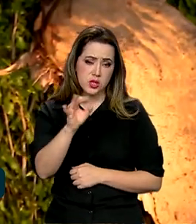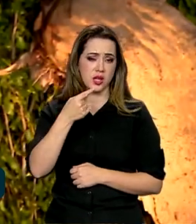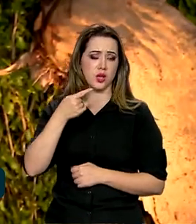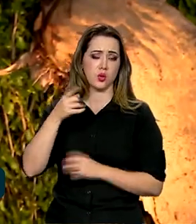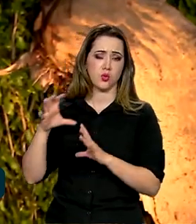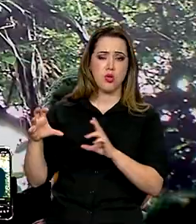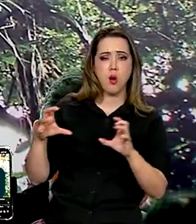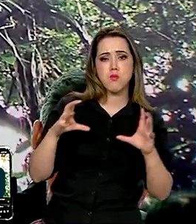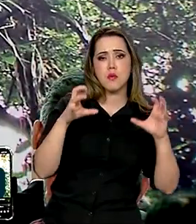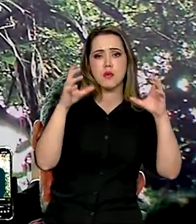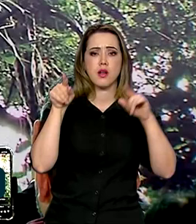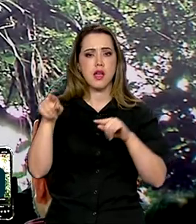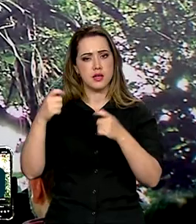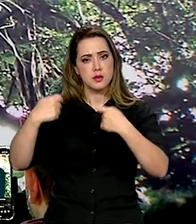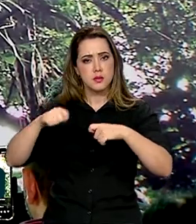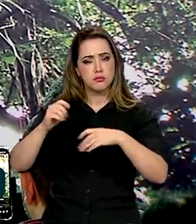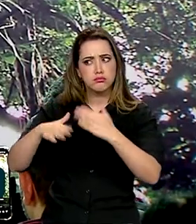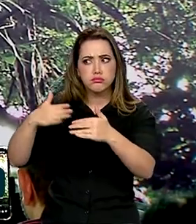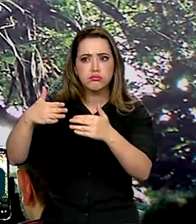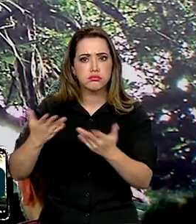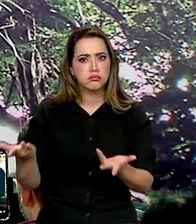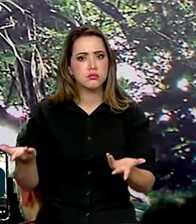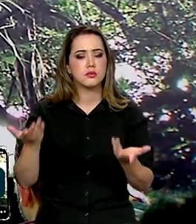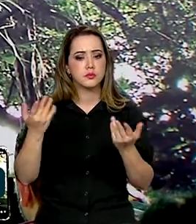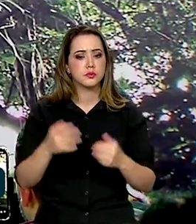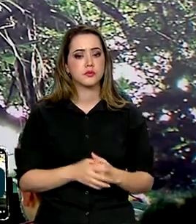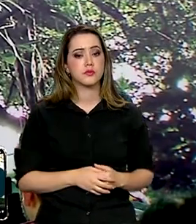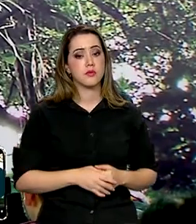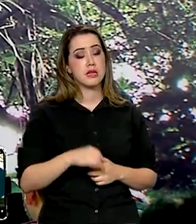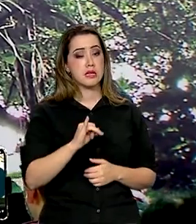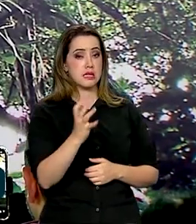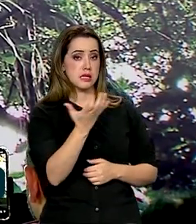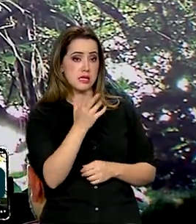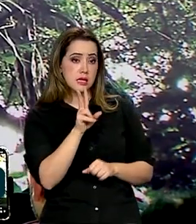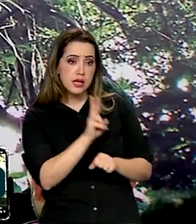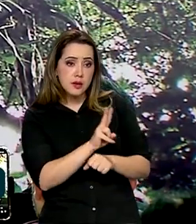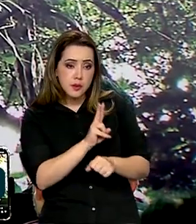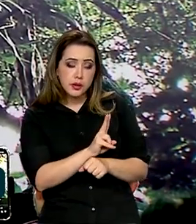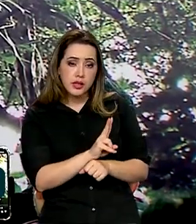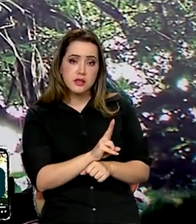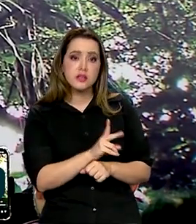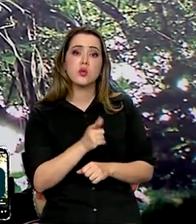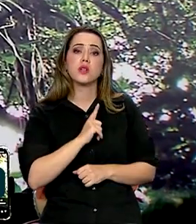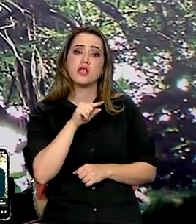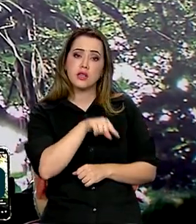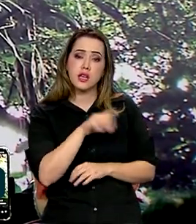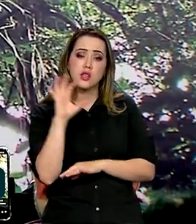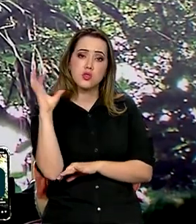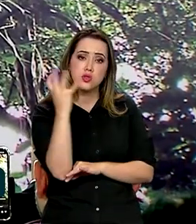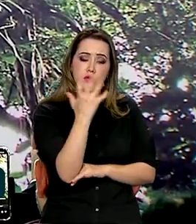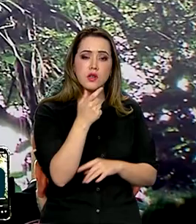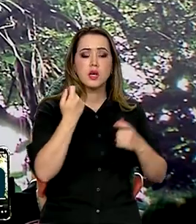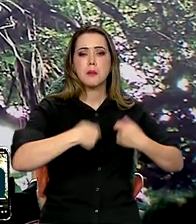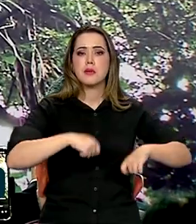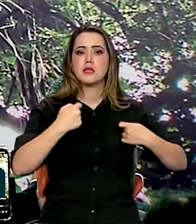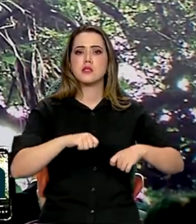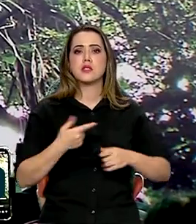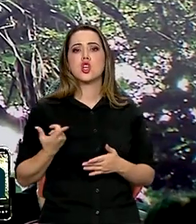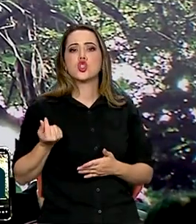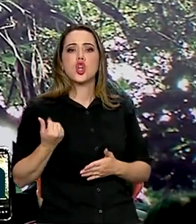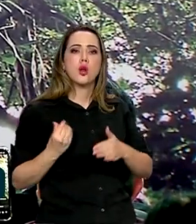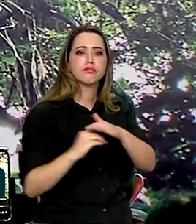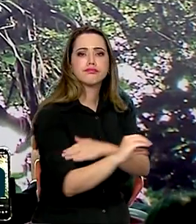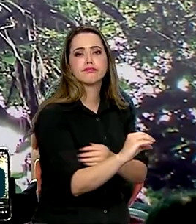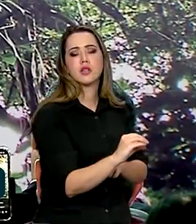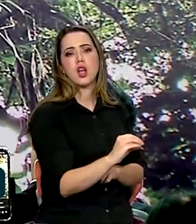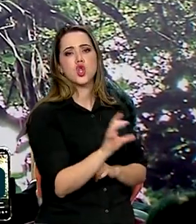têm que se coçar, né? Se quiserem preservar efetivamente o que existe de floresta, é preciso colocar dinheiro,